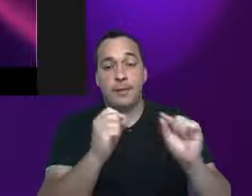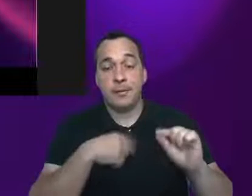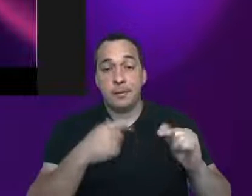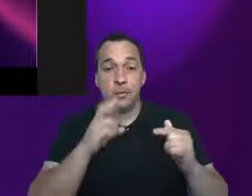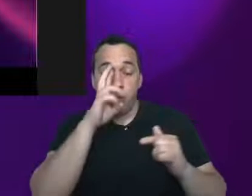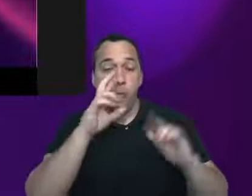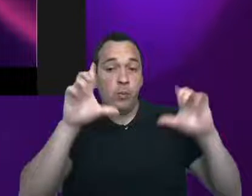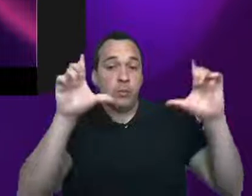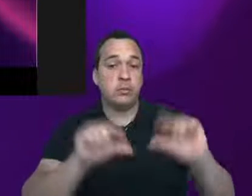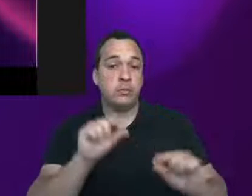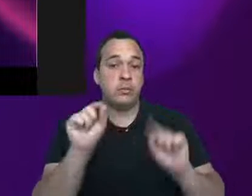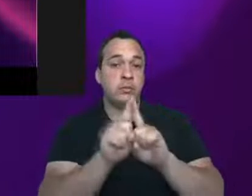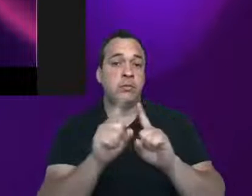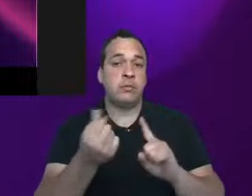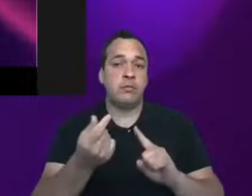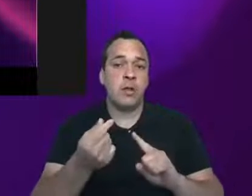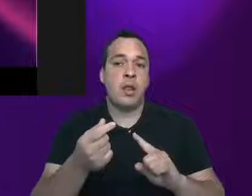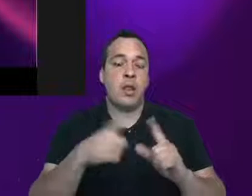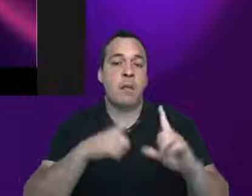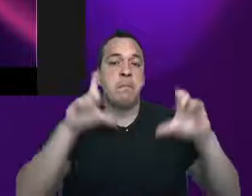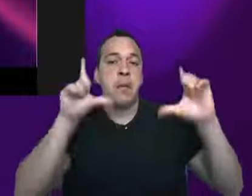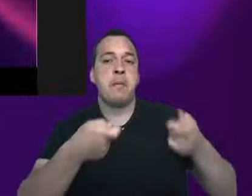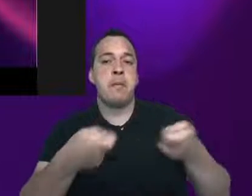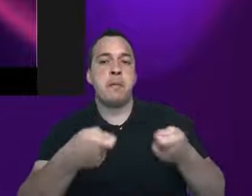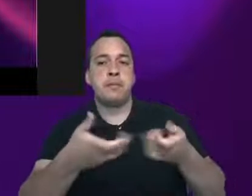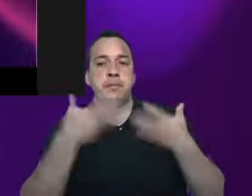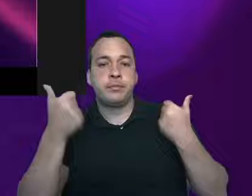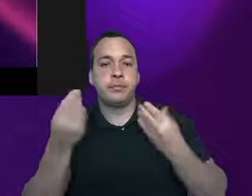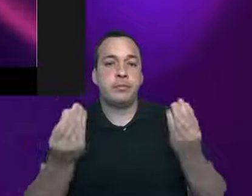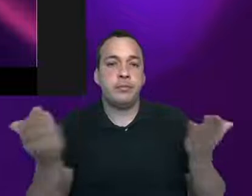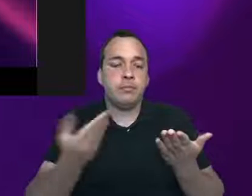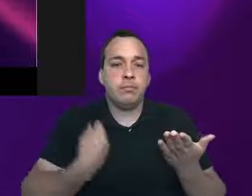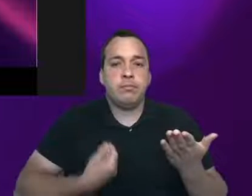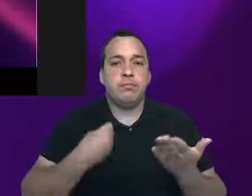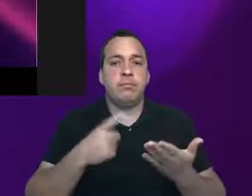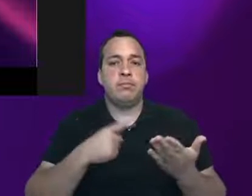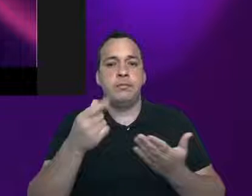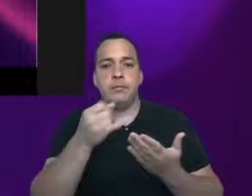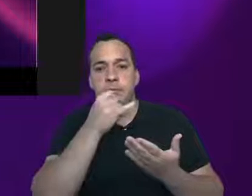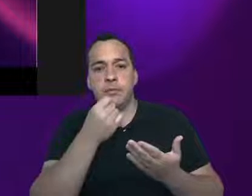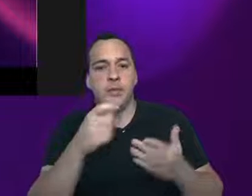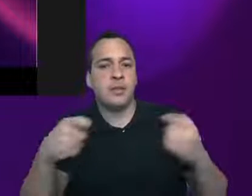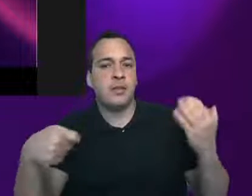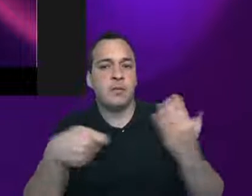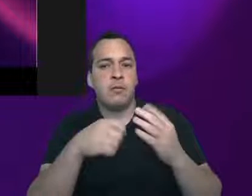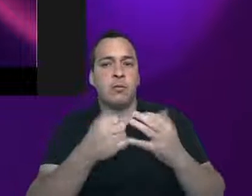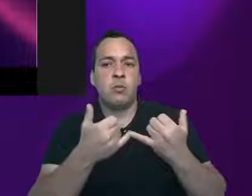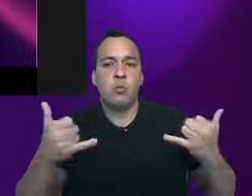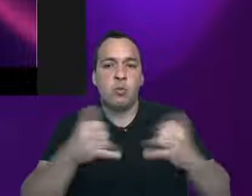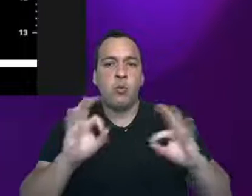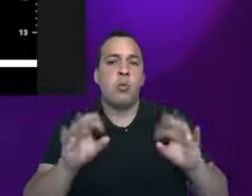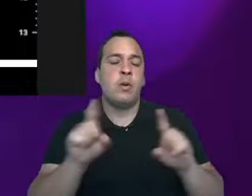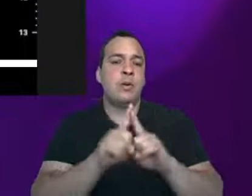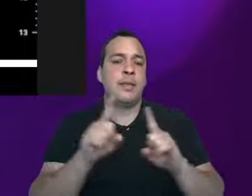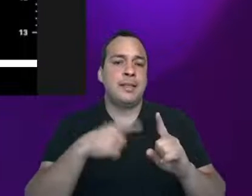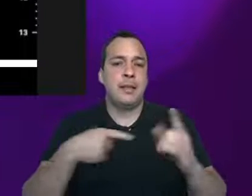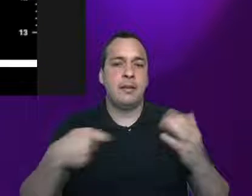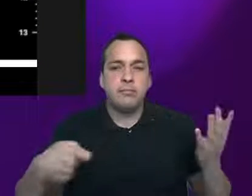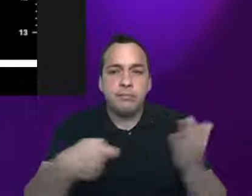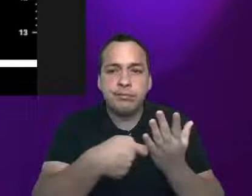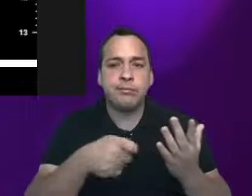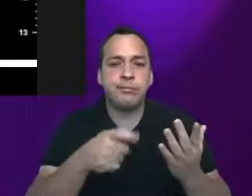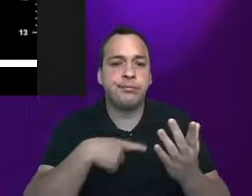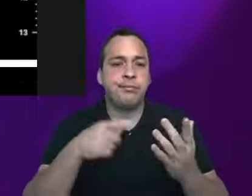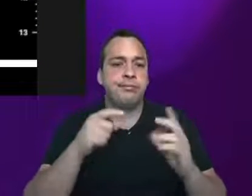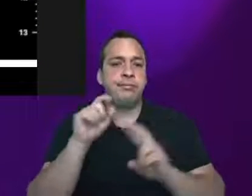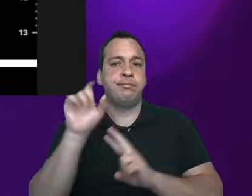e com custo mais razoável. Hoje em dia, temos aparelhos até sem fio, né, trabalhando com Bluetooth e Wi-Fi.